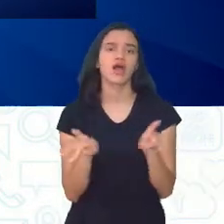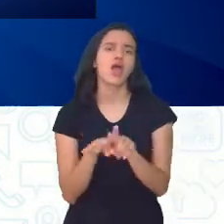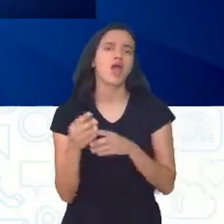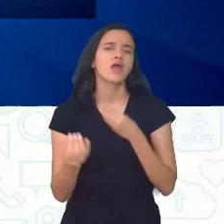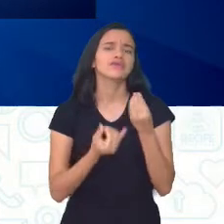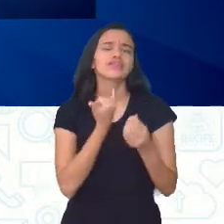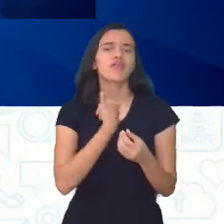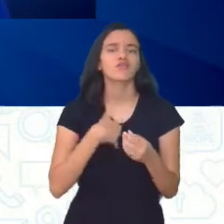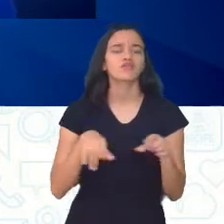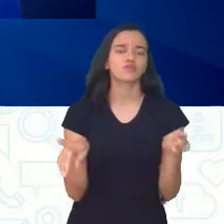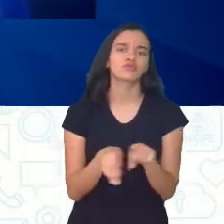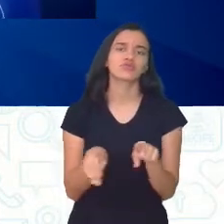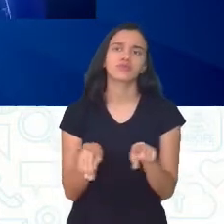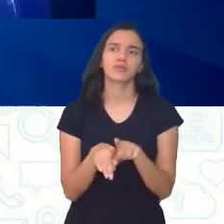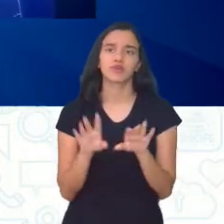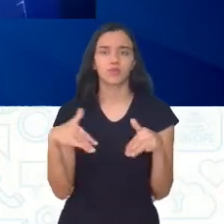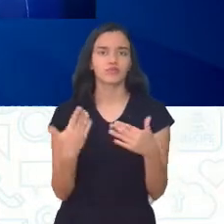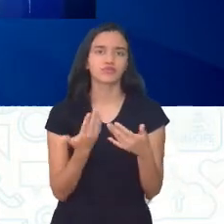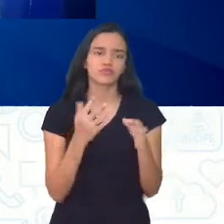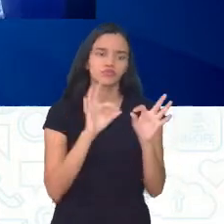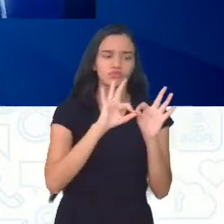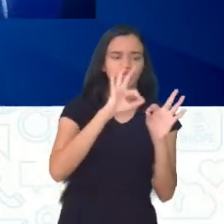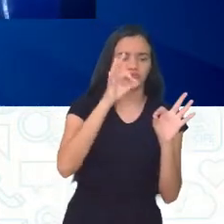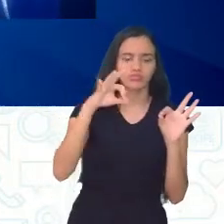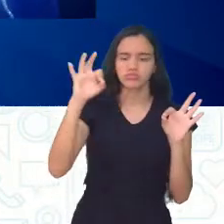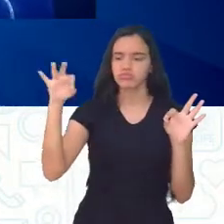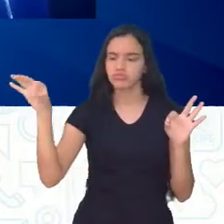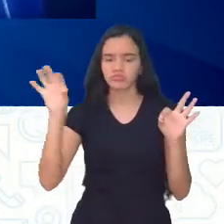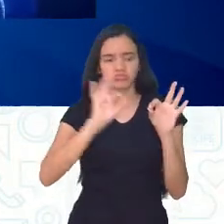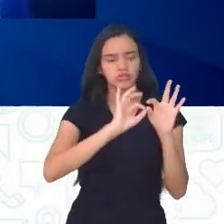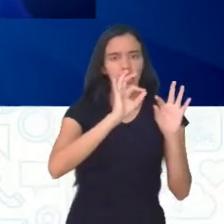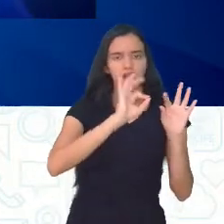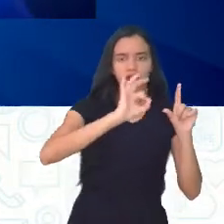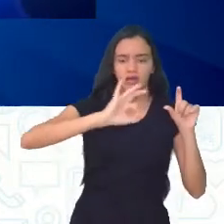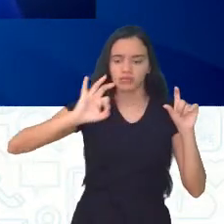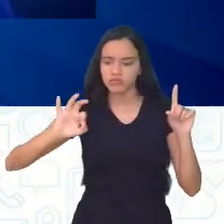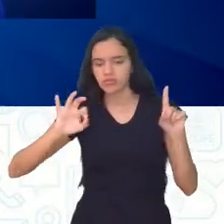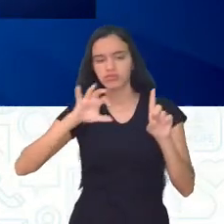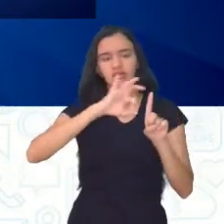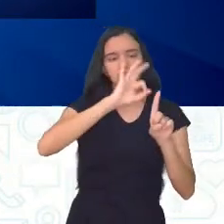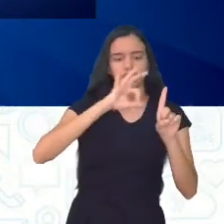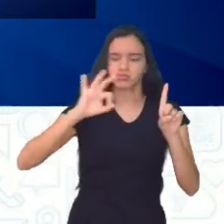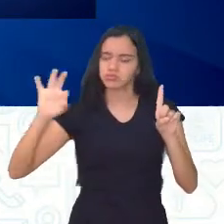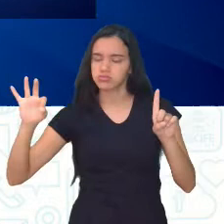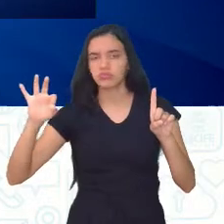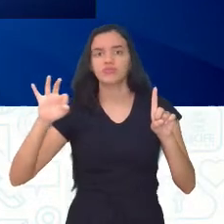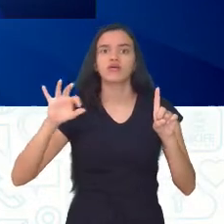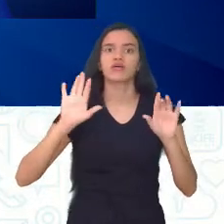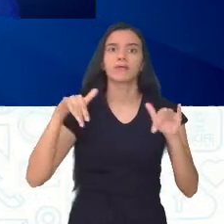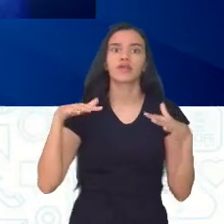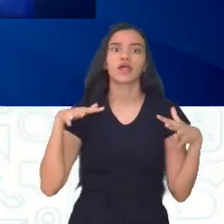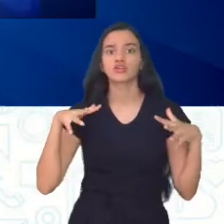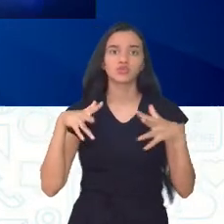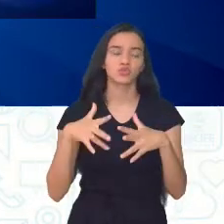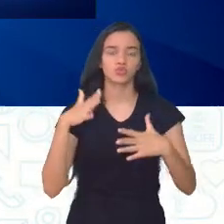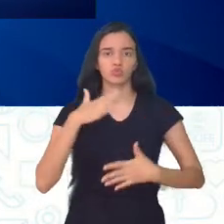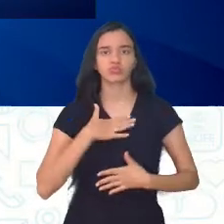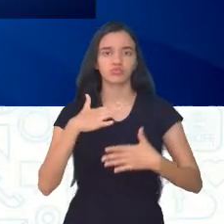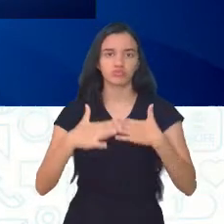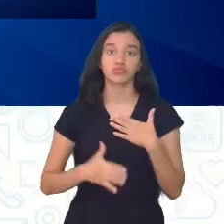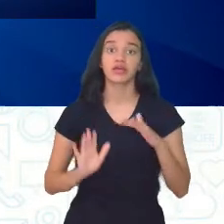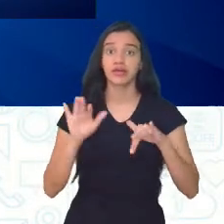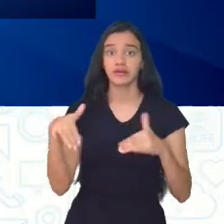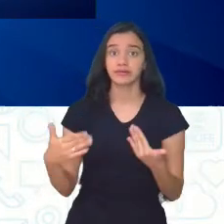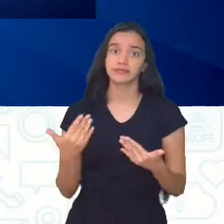fossem verdadeiros fios, né? A eletricidade passando aí por dentro do nosso corpo, para todas as partes do corpo.